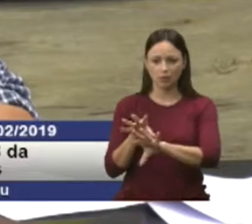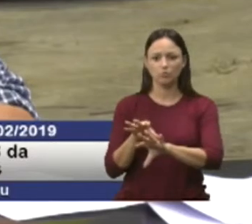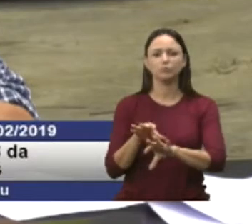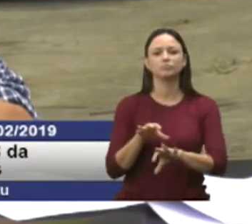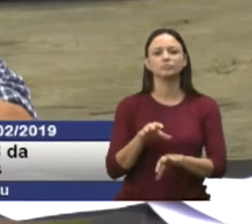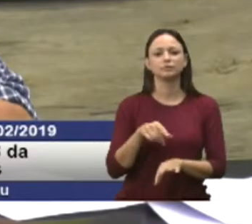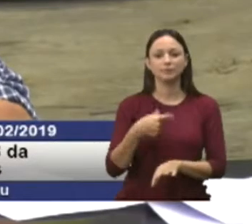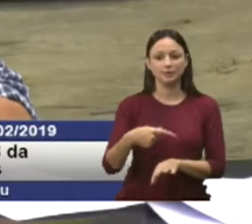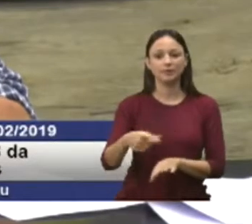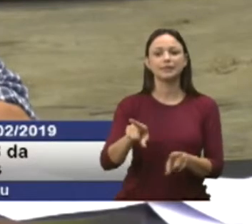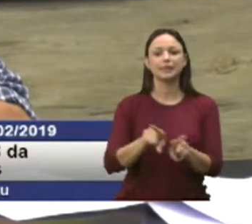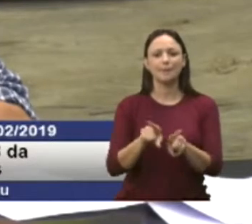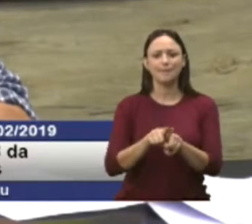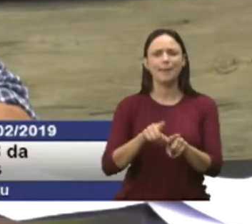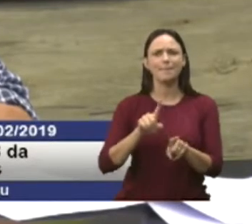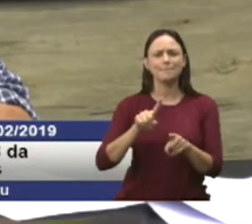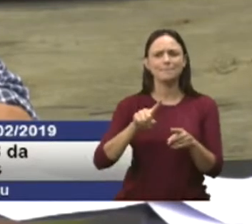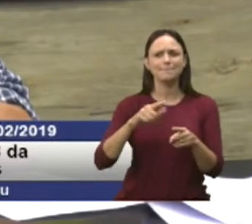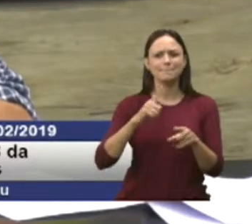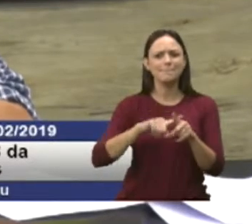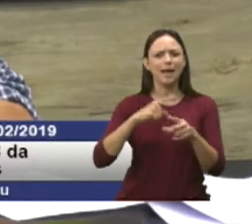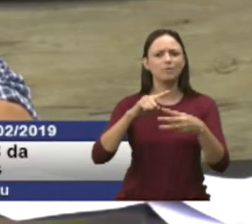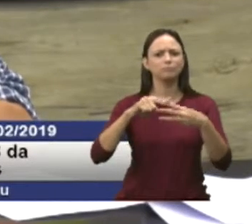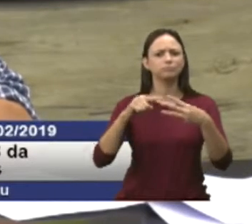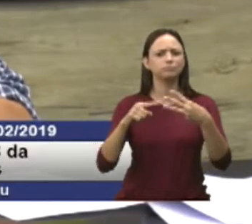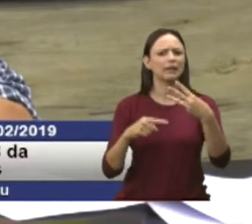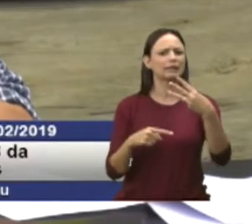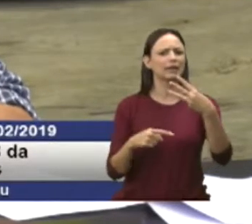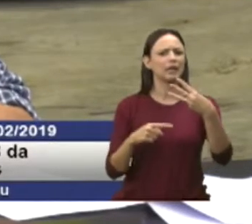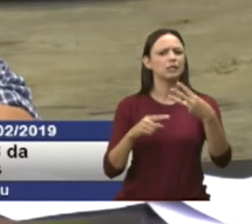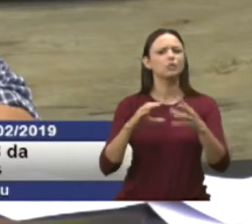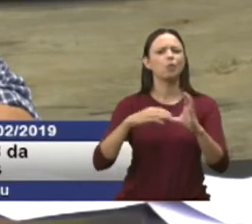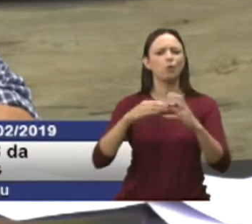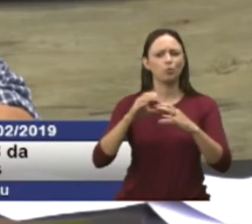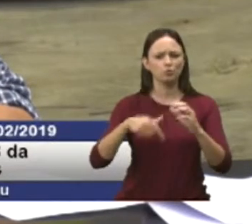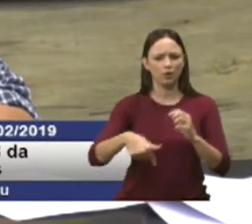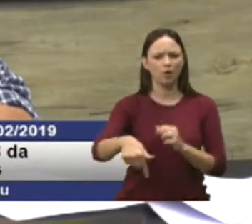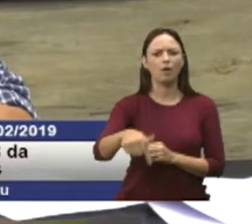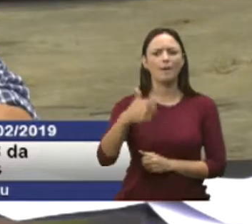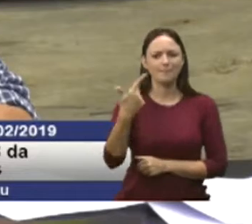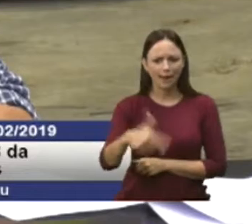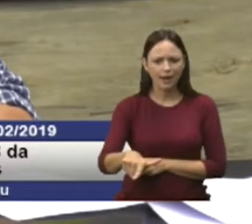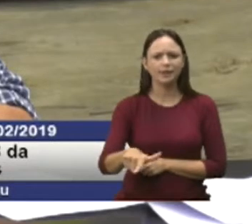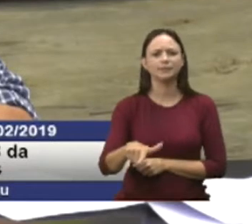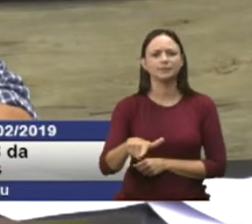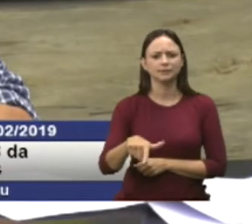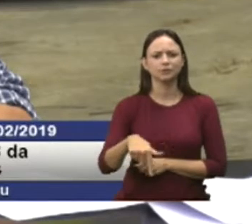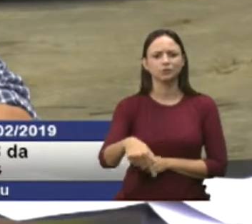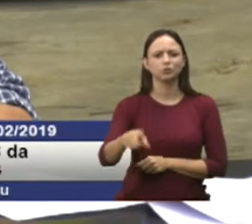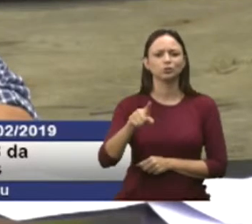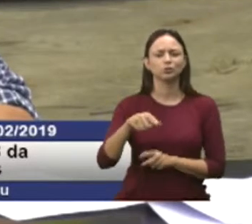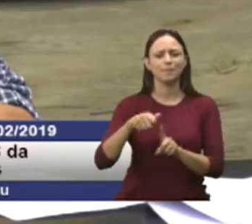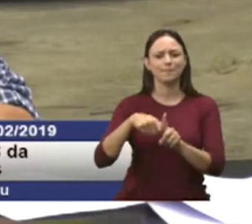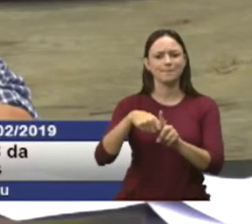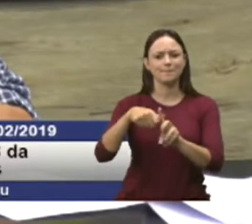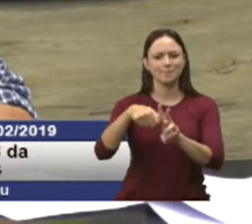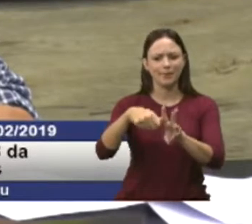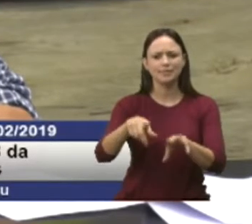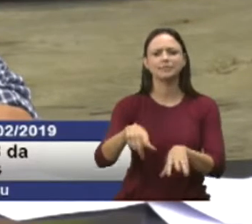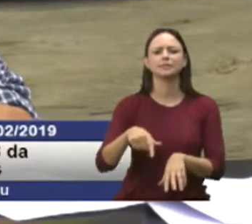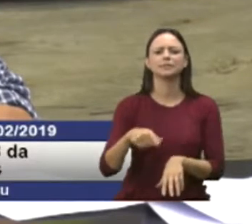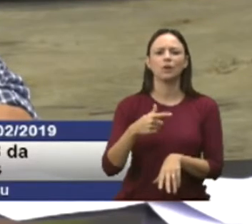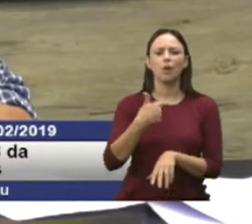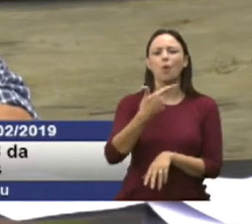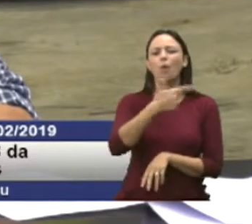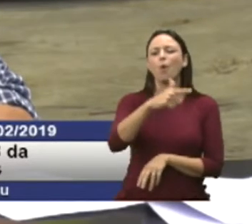para sair ainda mais três outros concursos aí agora, provavelmente nos próximos meses, para as